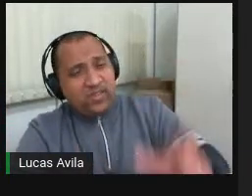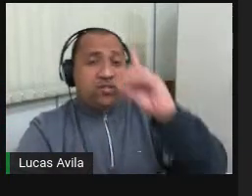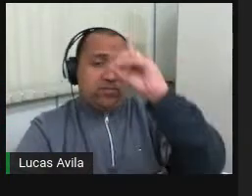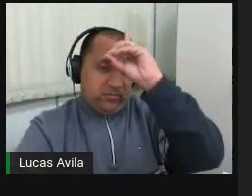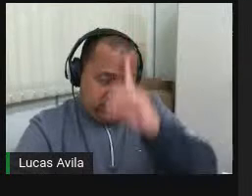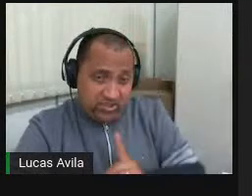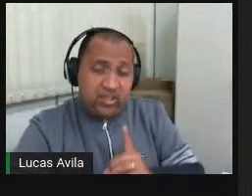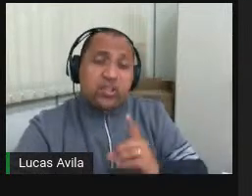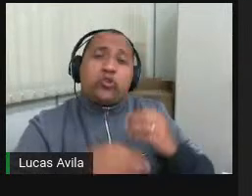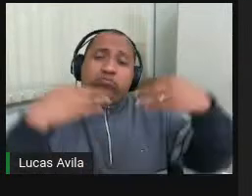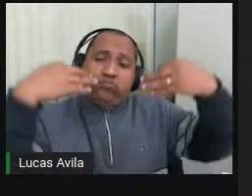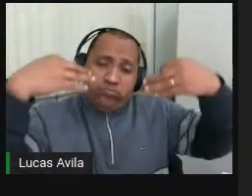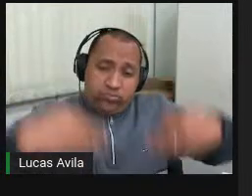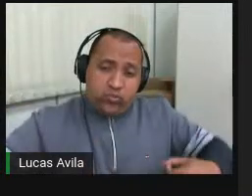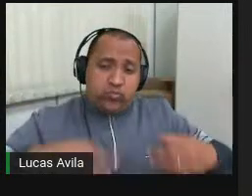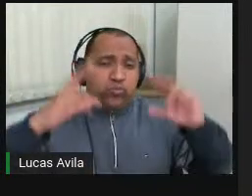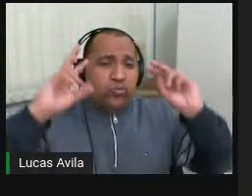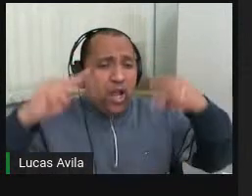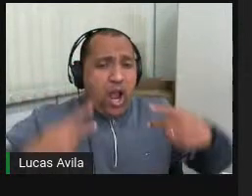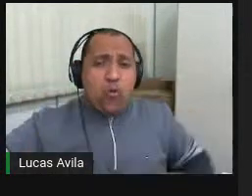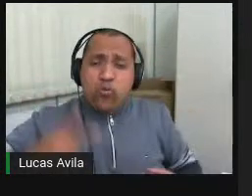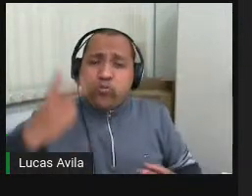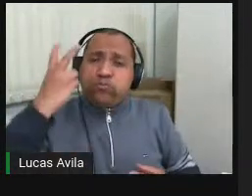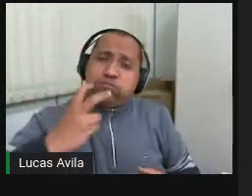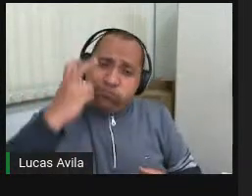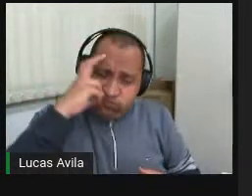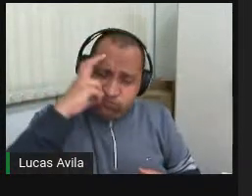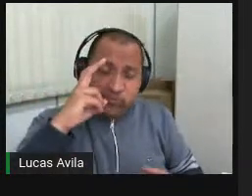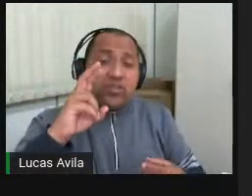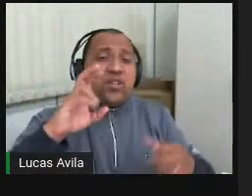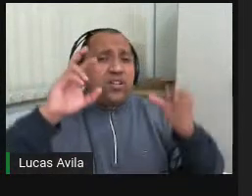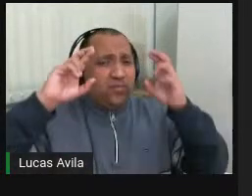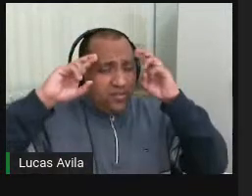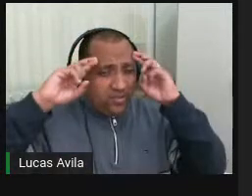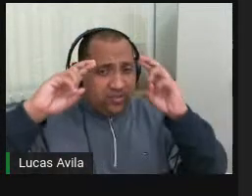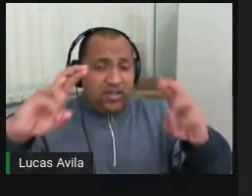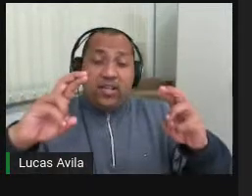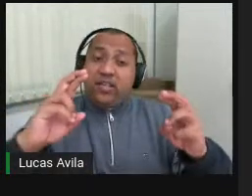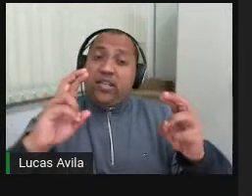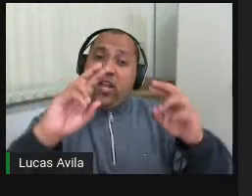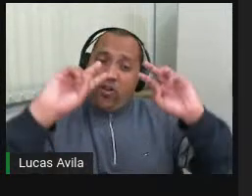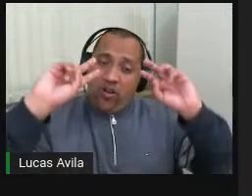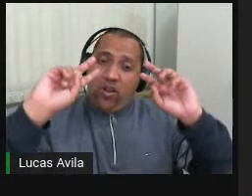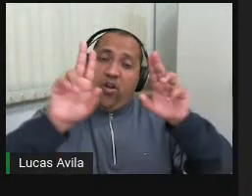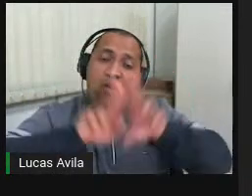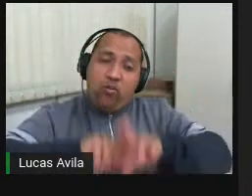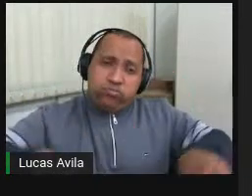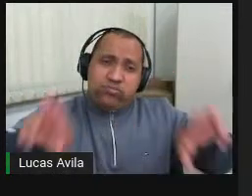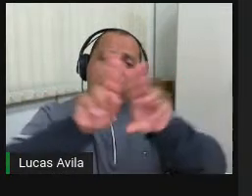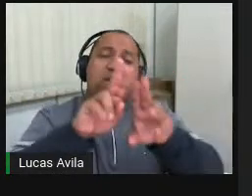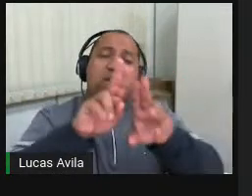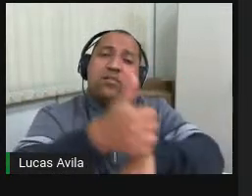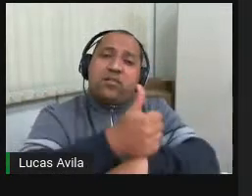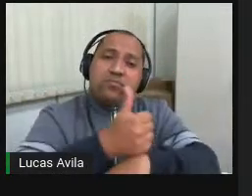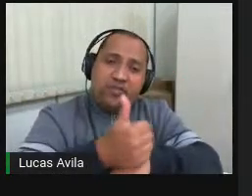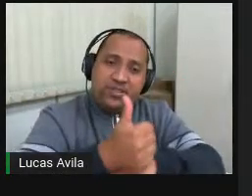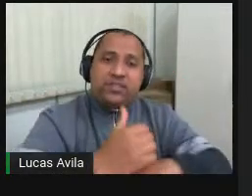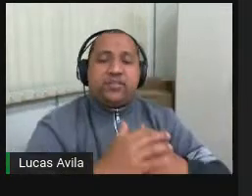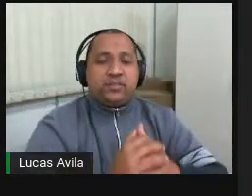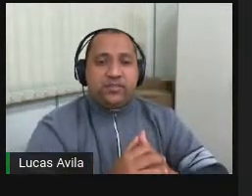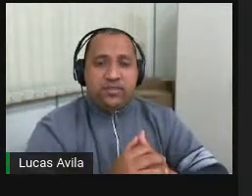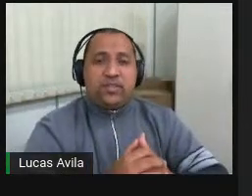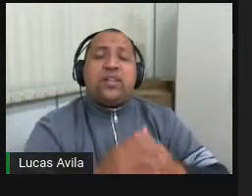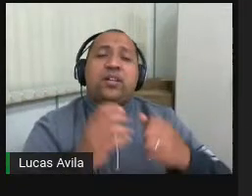humana, o respeito à cultura, o respeito à universidade, o respeito à profissionalidade